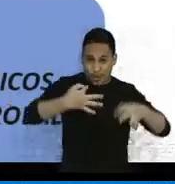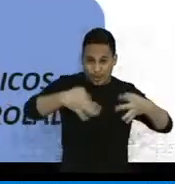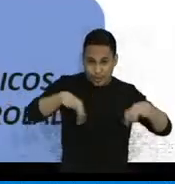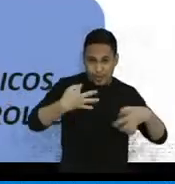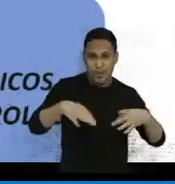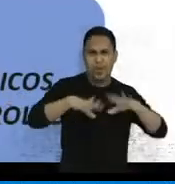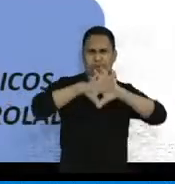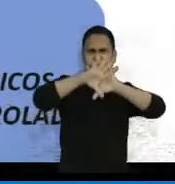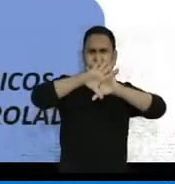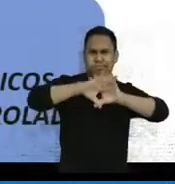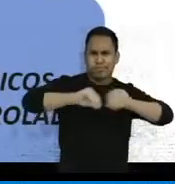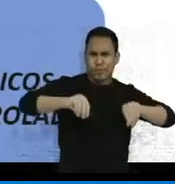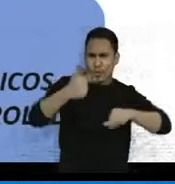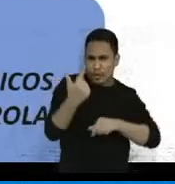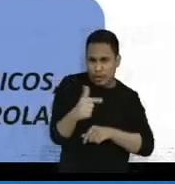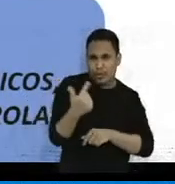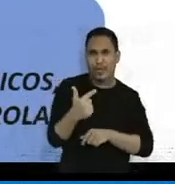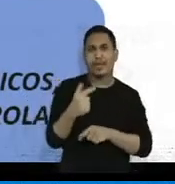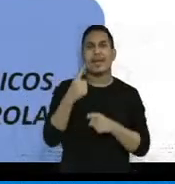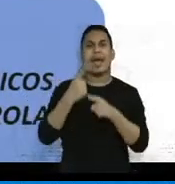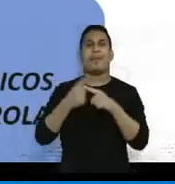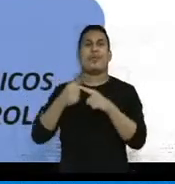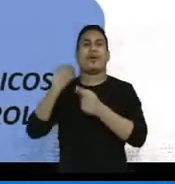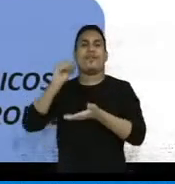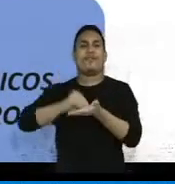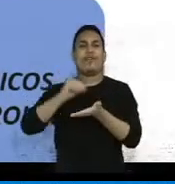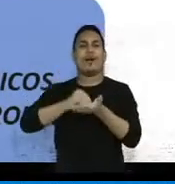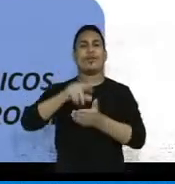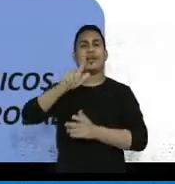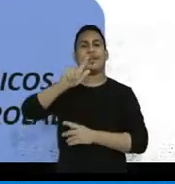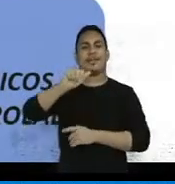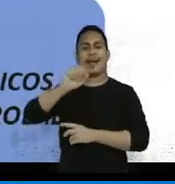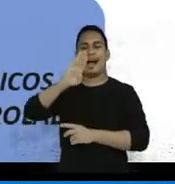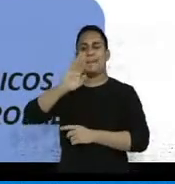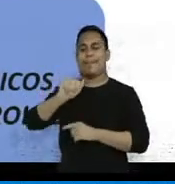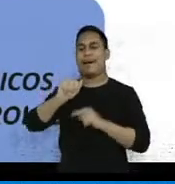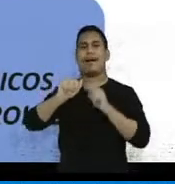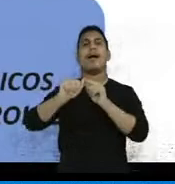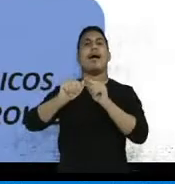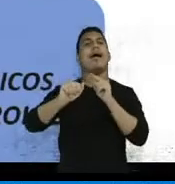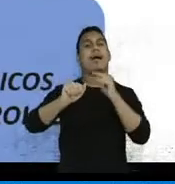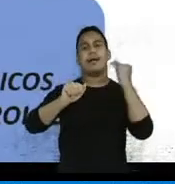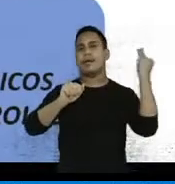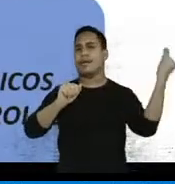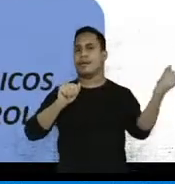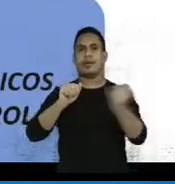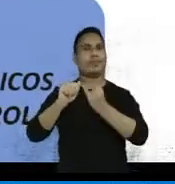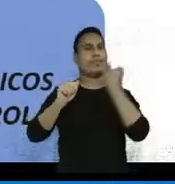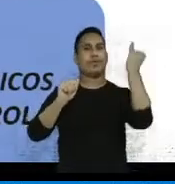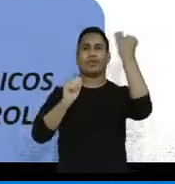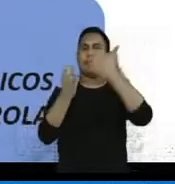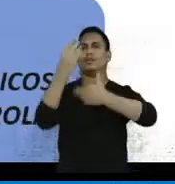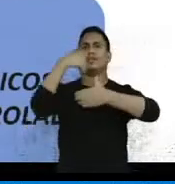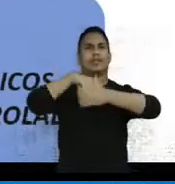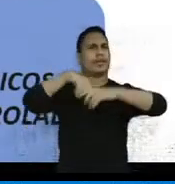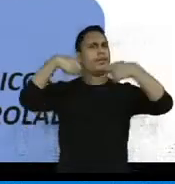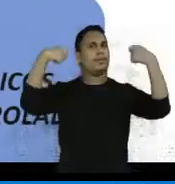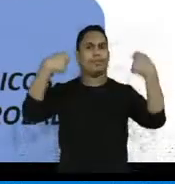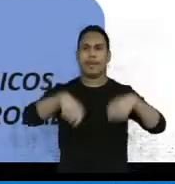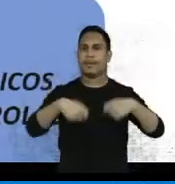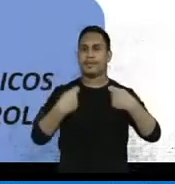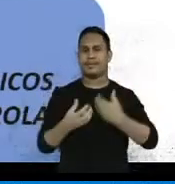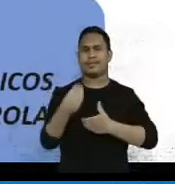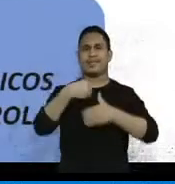GABA. Essa substância também precisa estar presente no meu sistema nervoso para que eu sinta